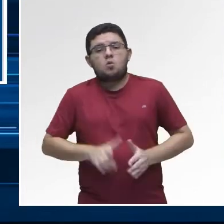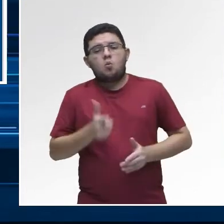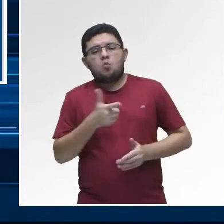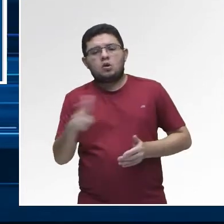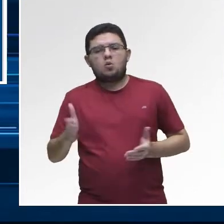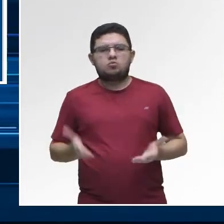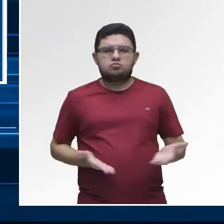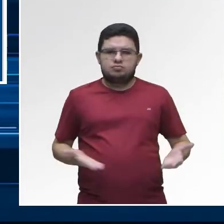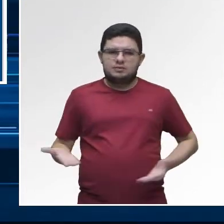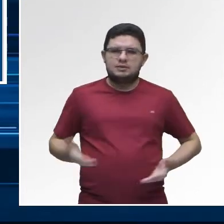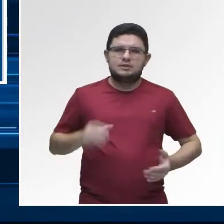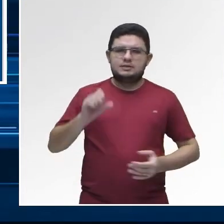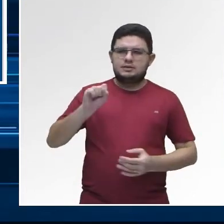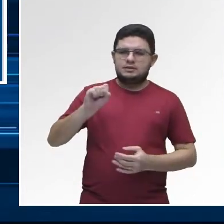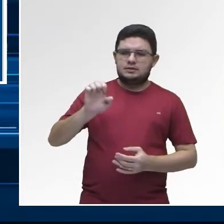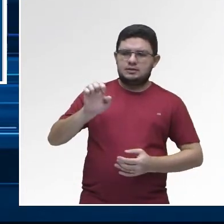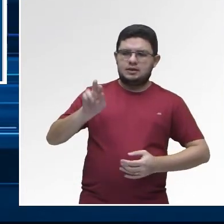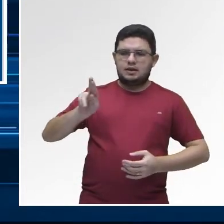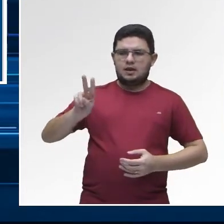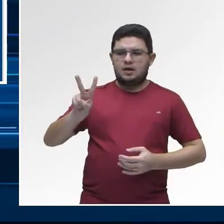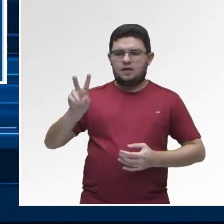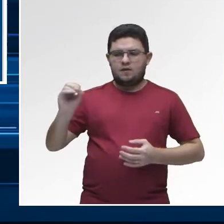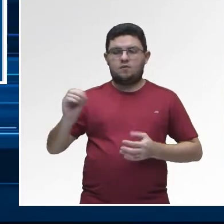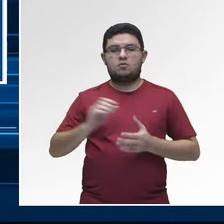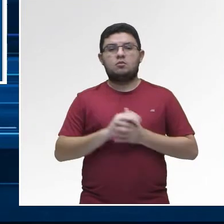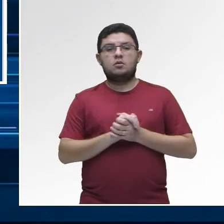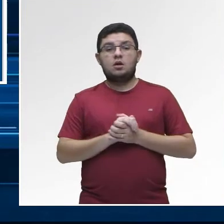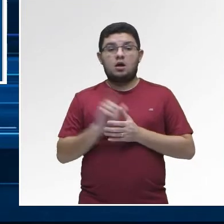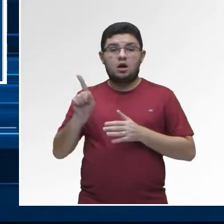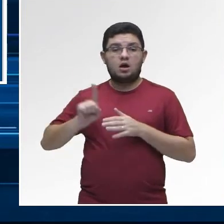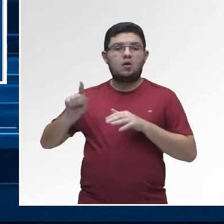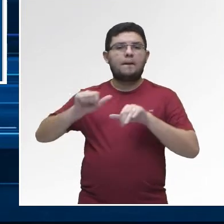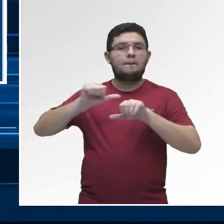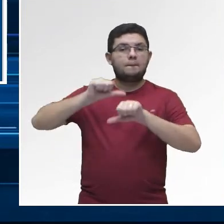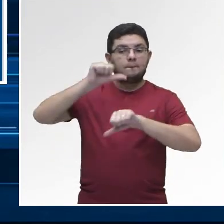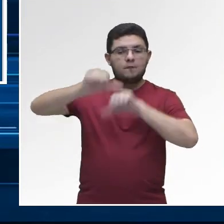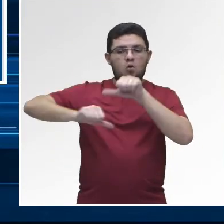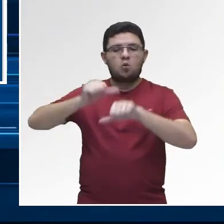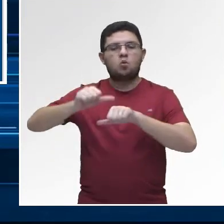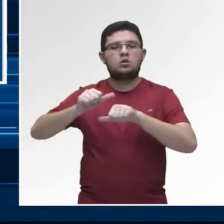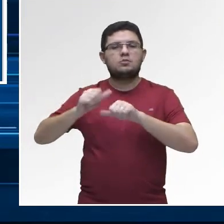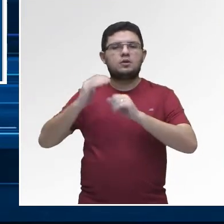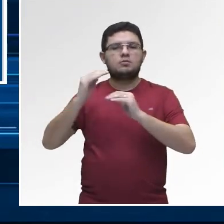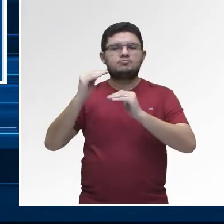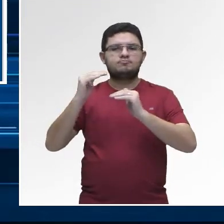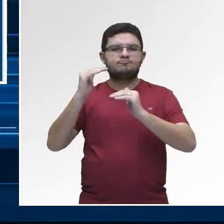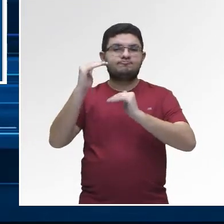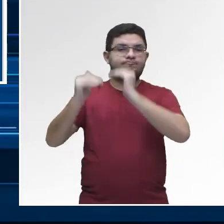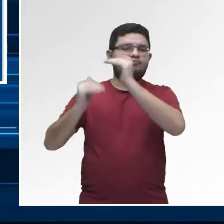A mobilidade social nessa sociedade, ela era bastante